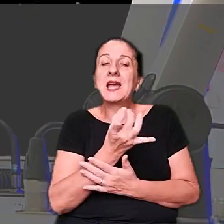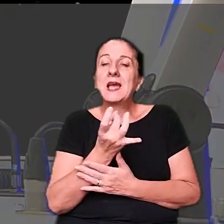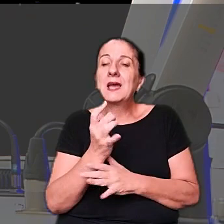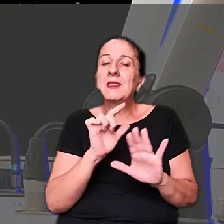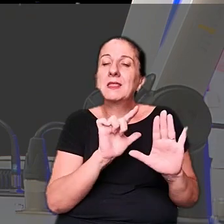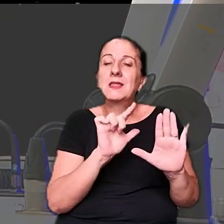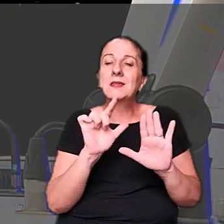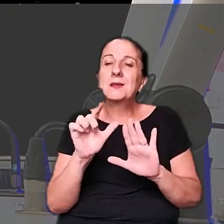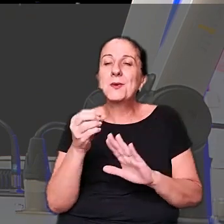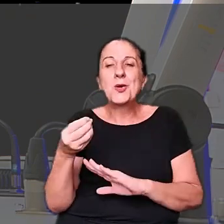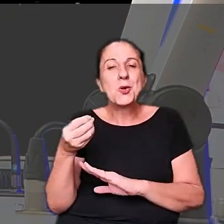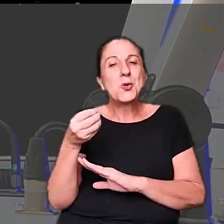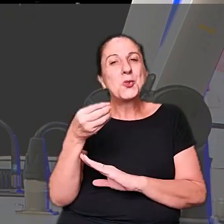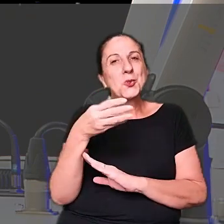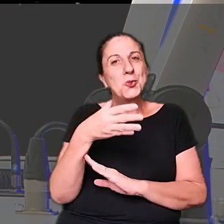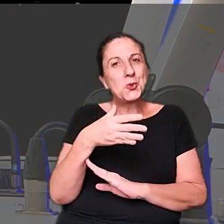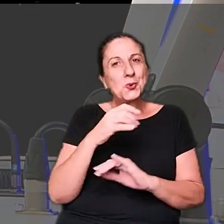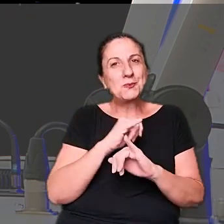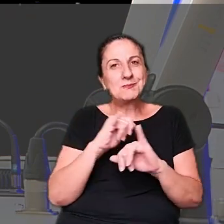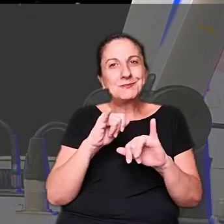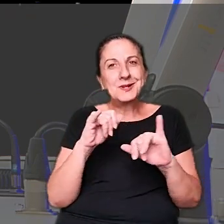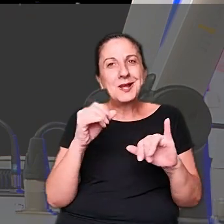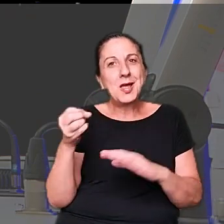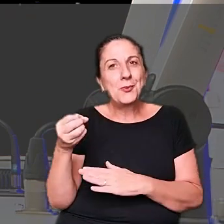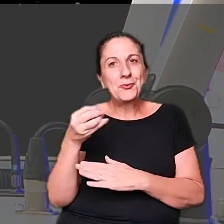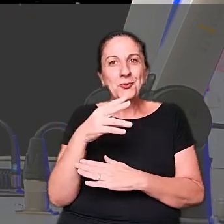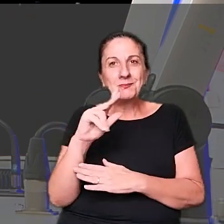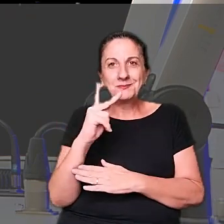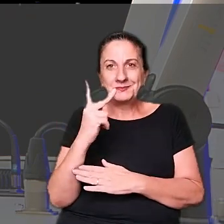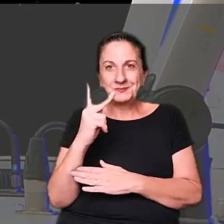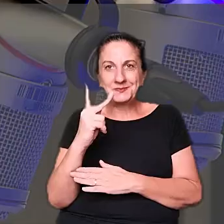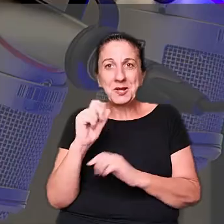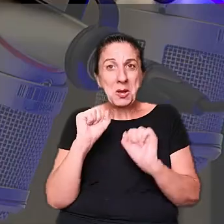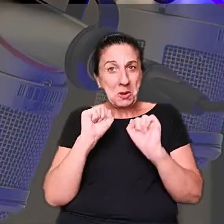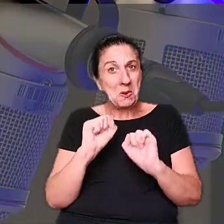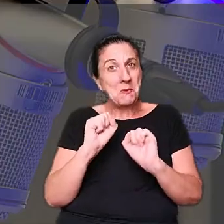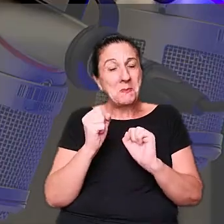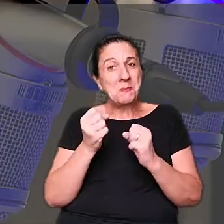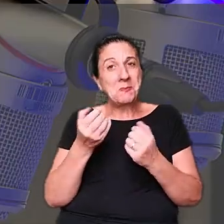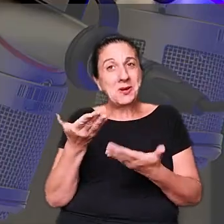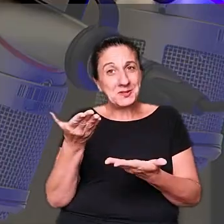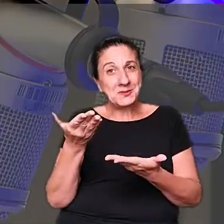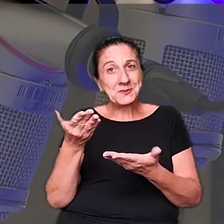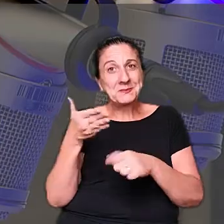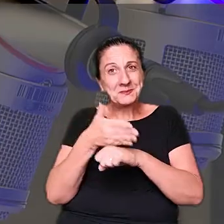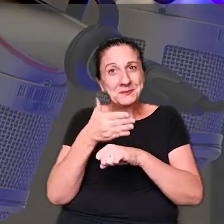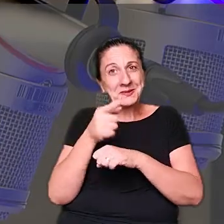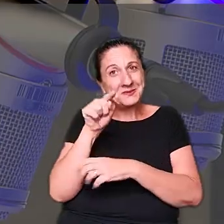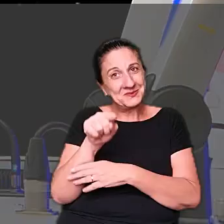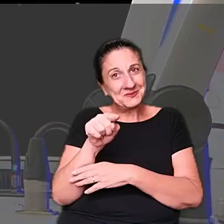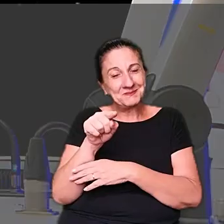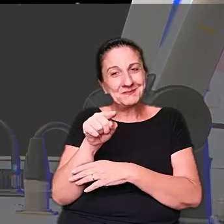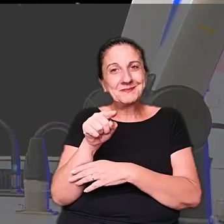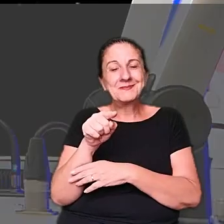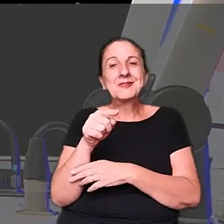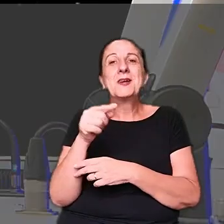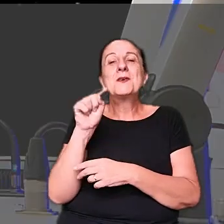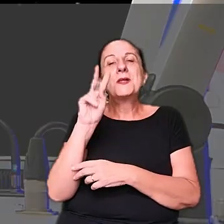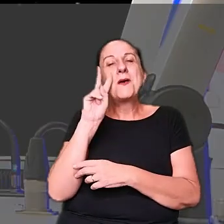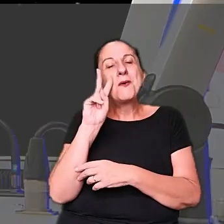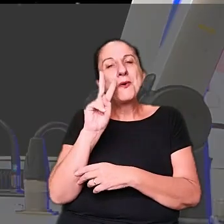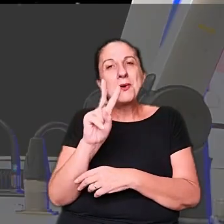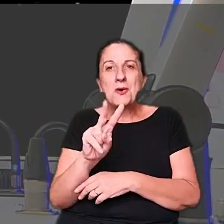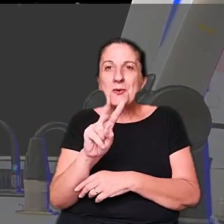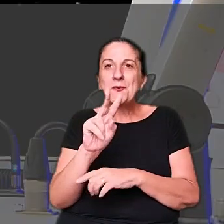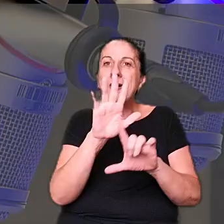A cada semana, um novo episódio, uma nova história. Então, posso contar com você nessa conversa? As edições